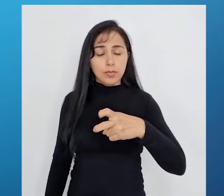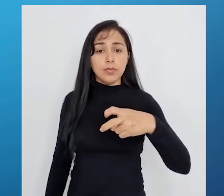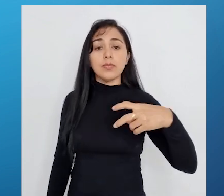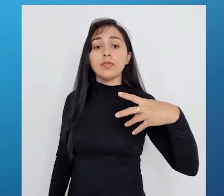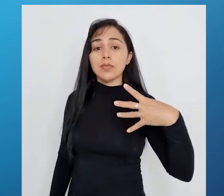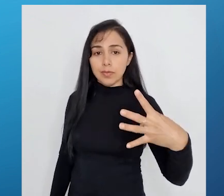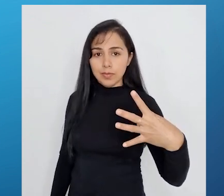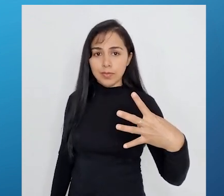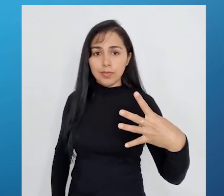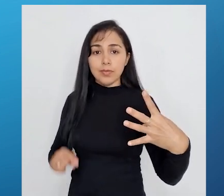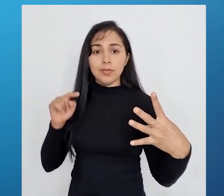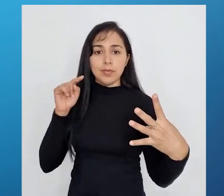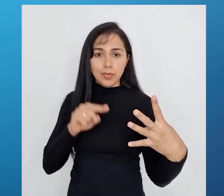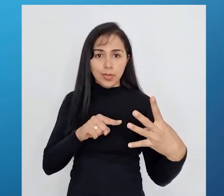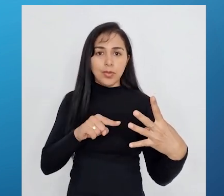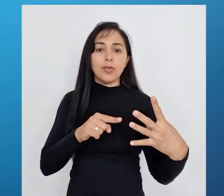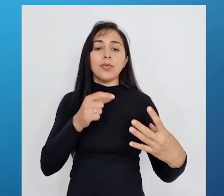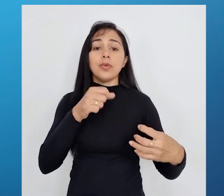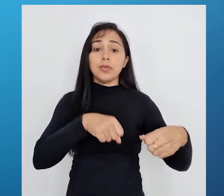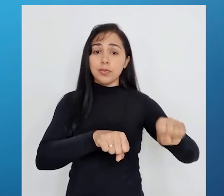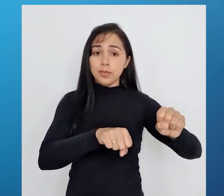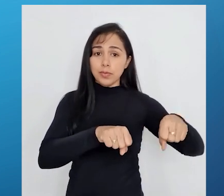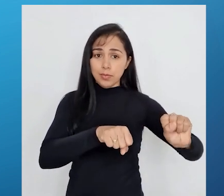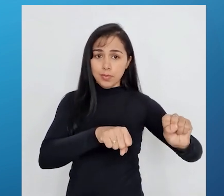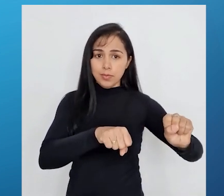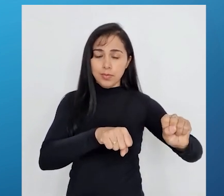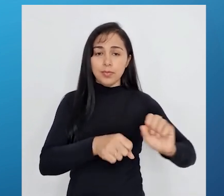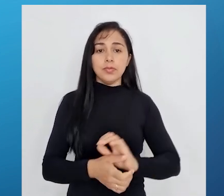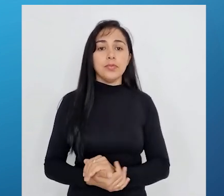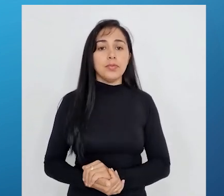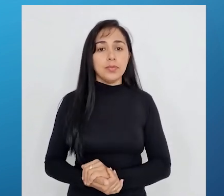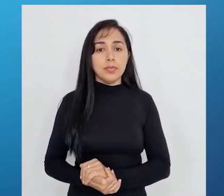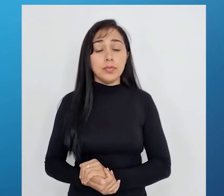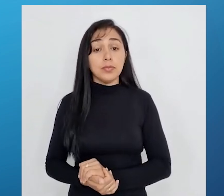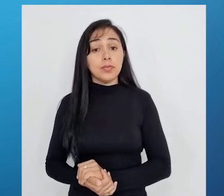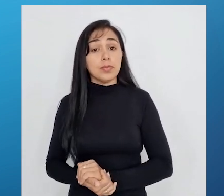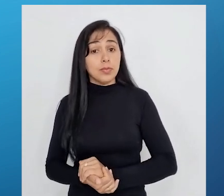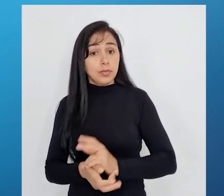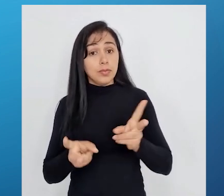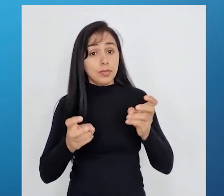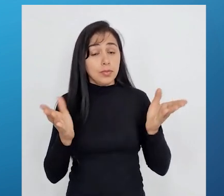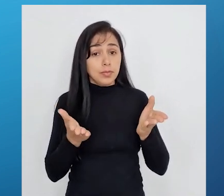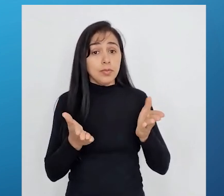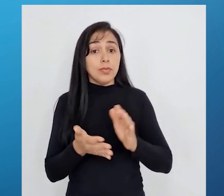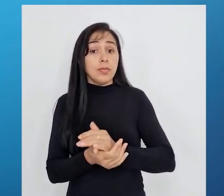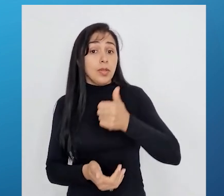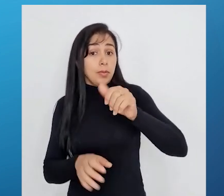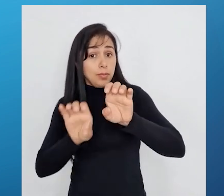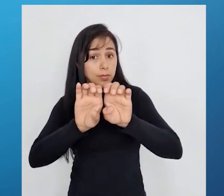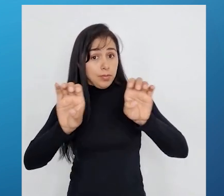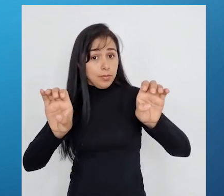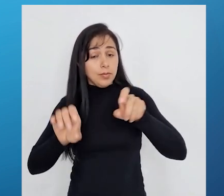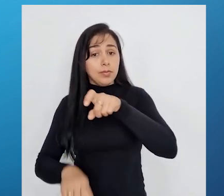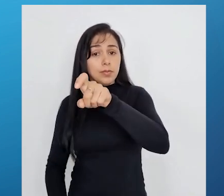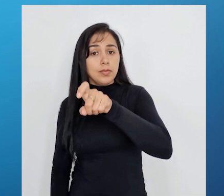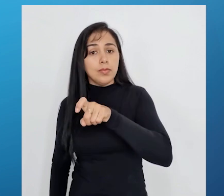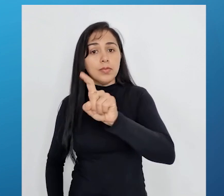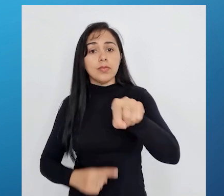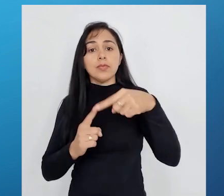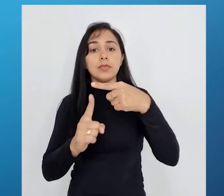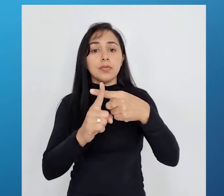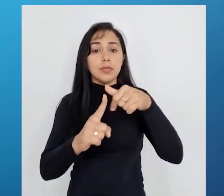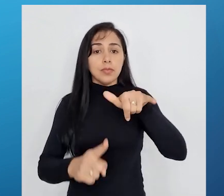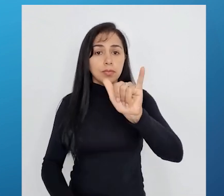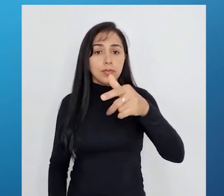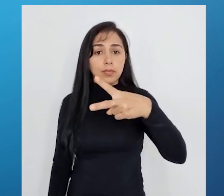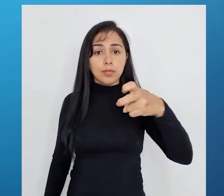4 motos. E aí ficou fácil, ó, porque aqui, na primeira equação, x mais y igual a 14, então eu tenho que